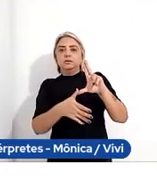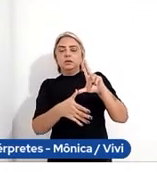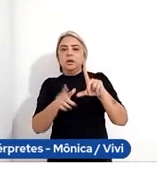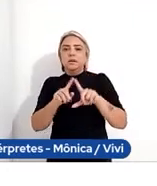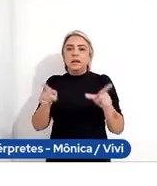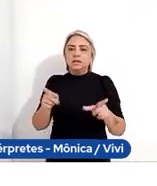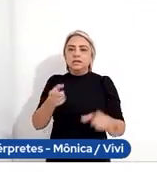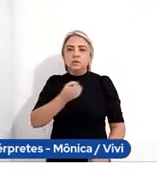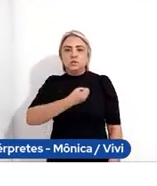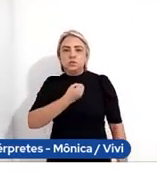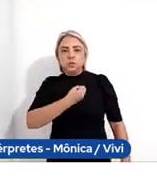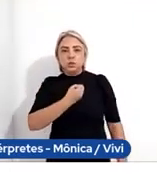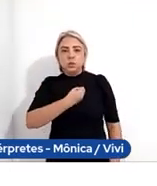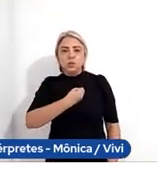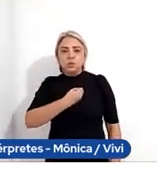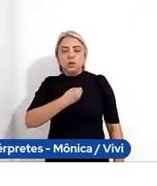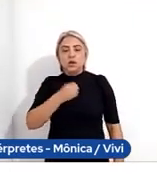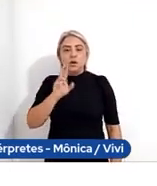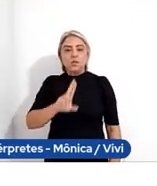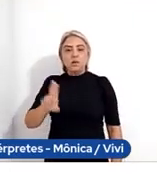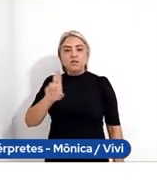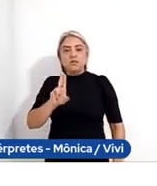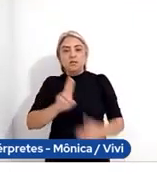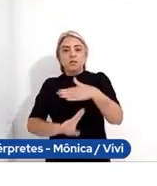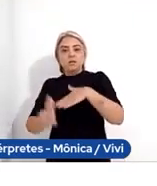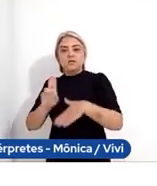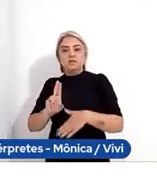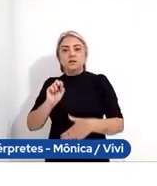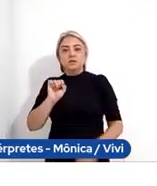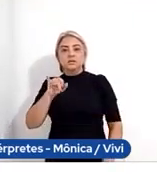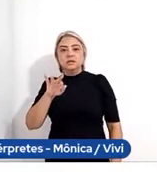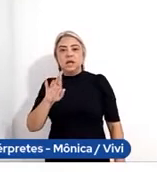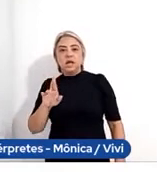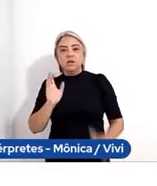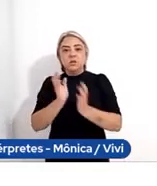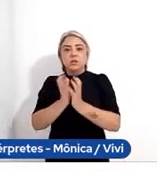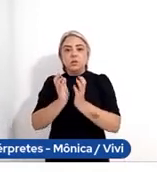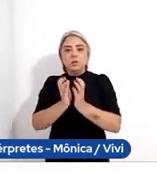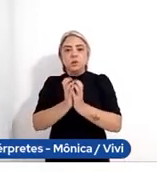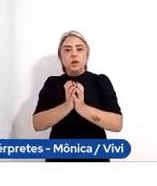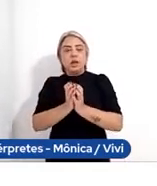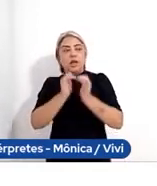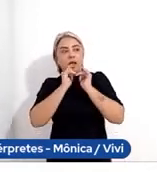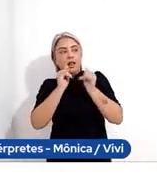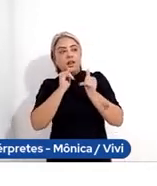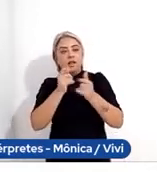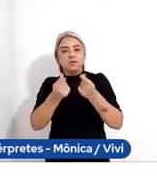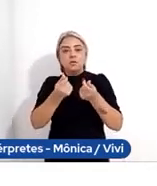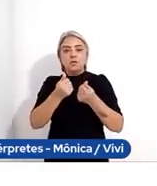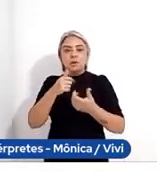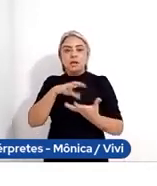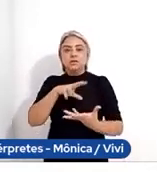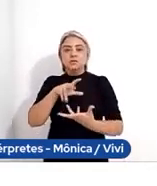esses dados são da Universidade St. Gallen, que é de um grupo chamado Global Trade Alert, o Alerta de Comércio Global, que é um think